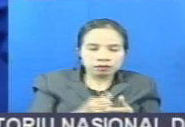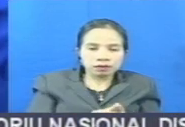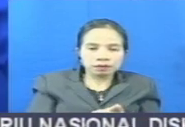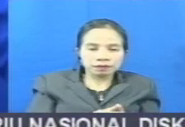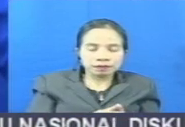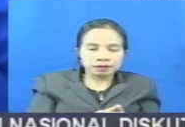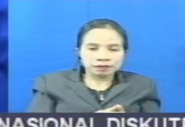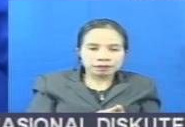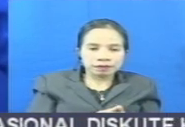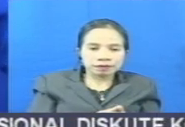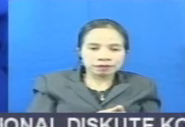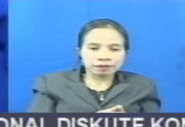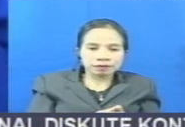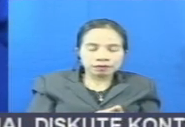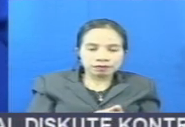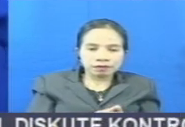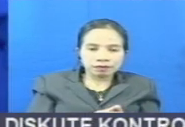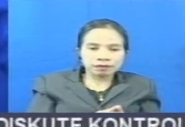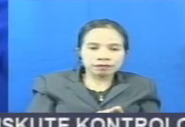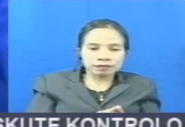Dene, caracteren katak,